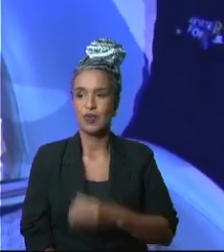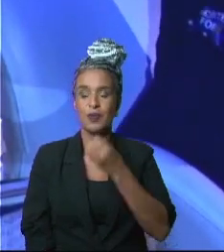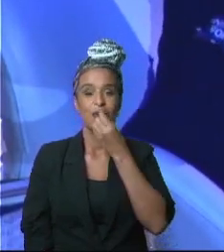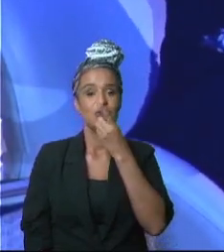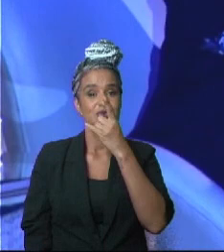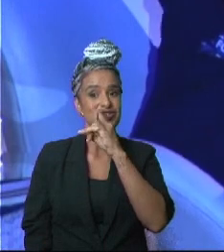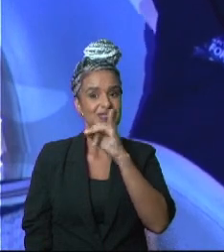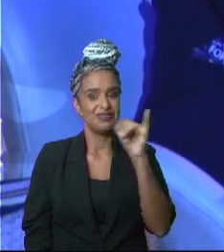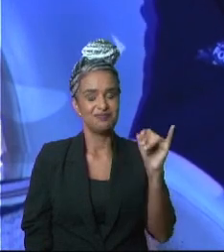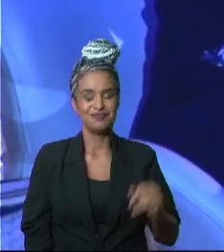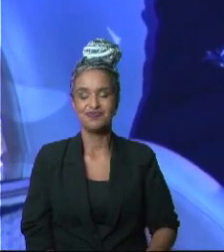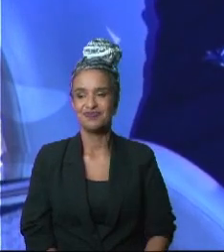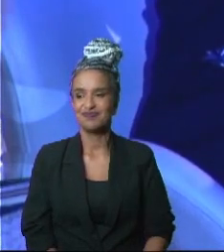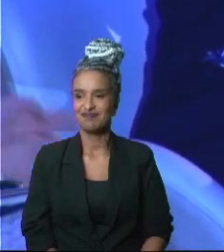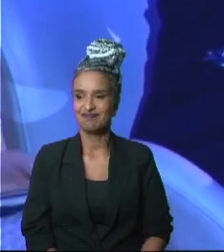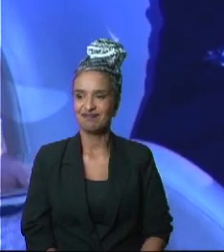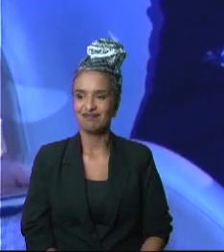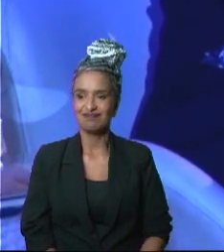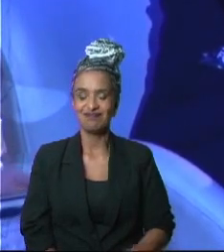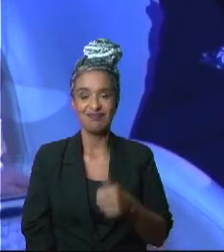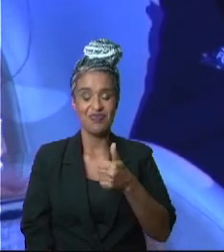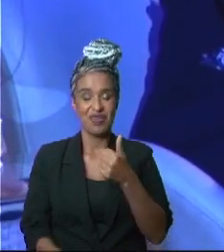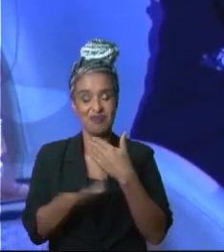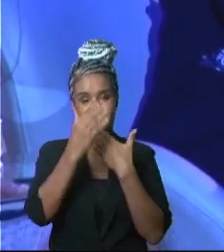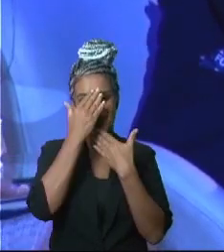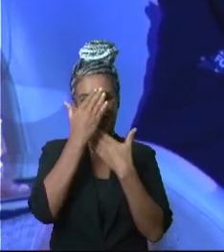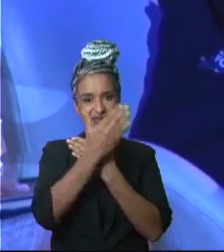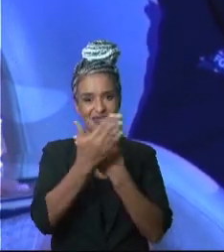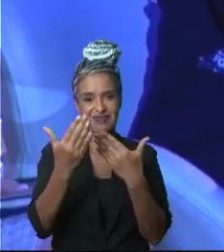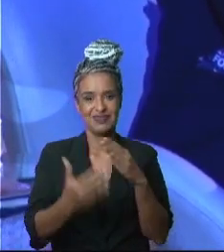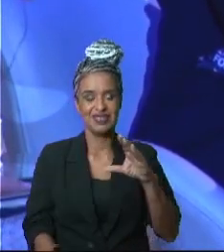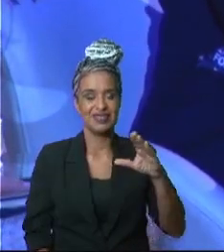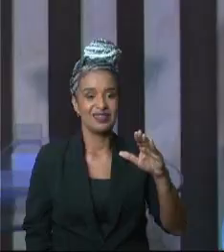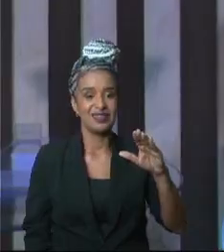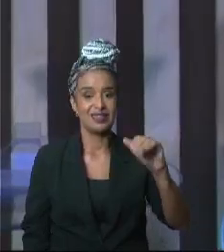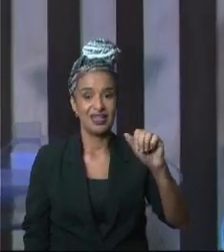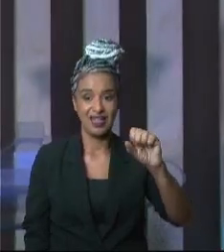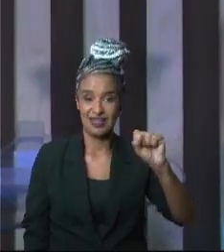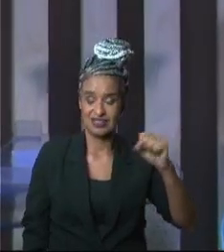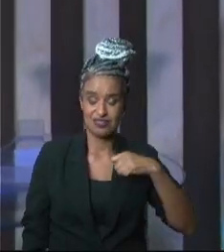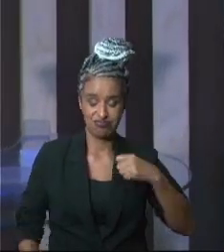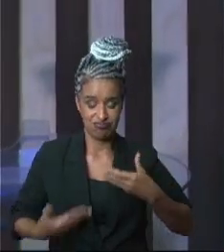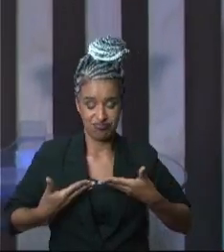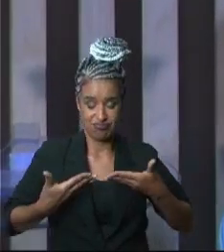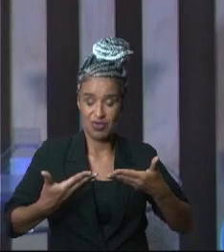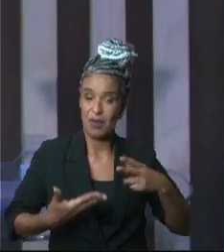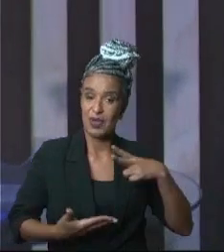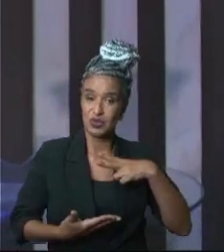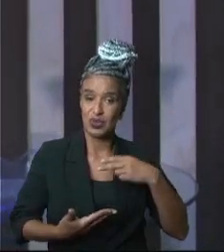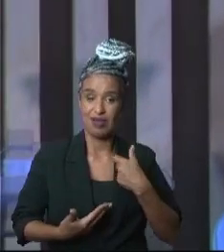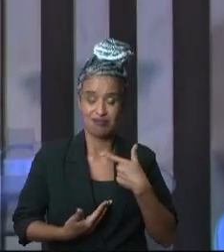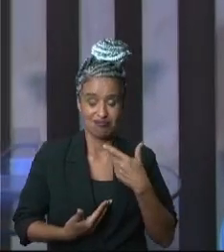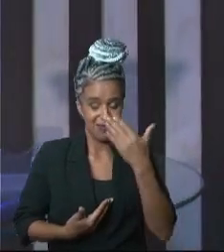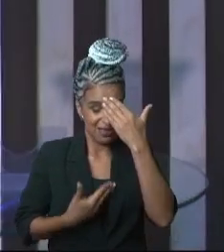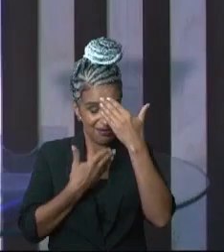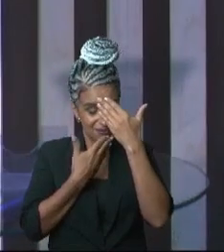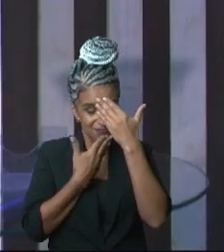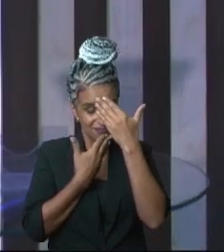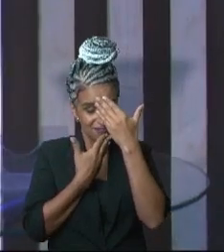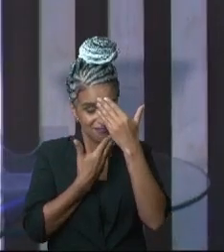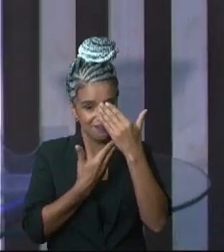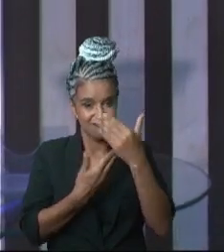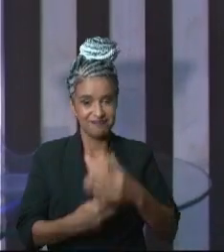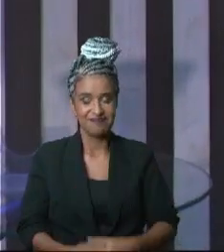dia. Em primeiro lugar, eu quero agradecer a CAS e ao SEBRE, em particular, pelo convite.